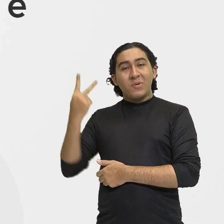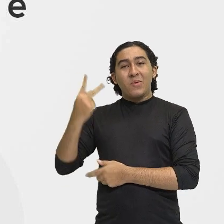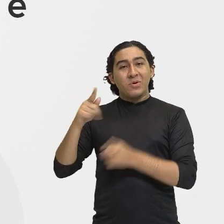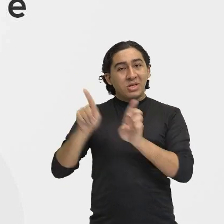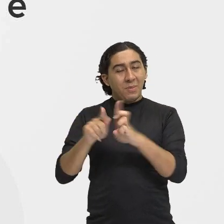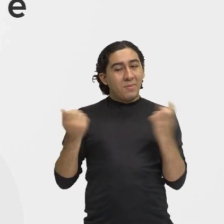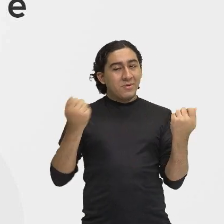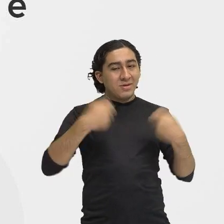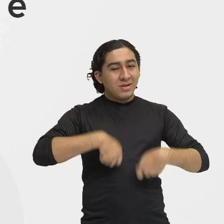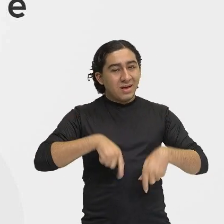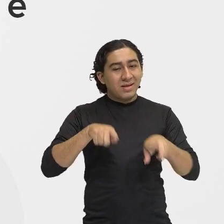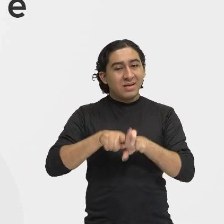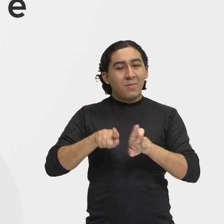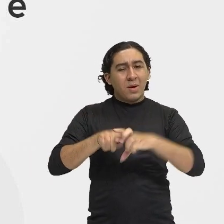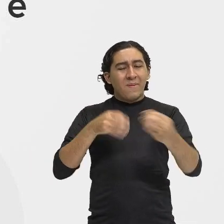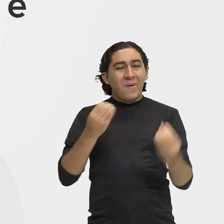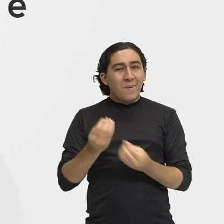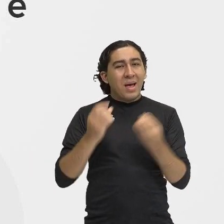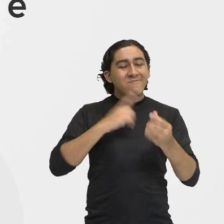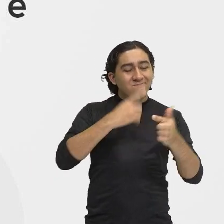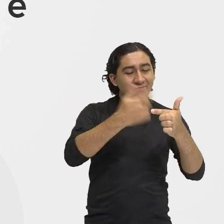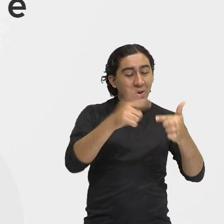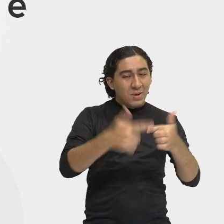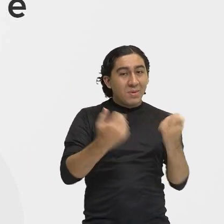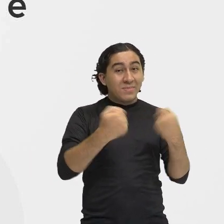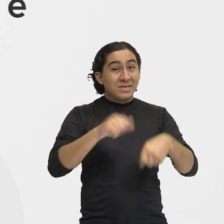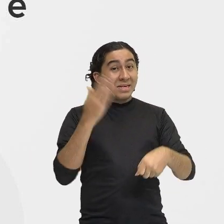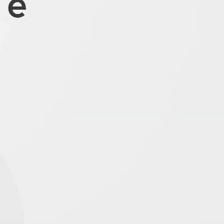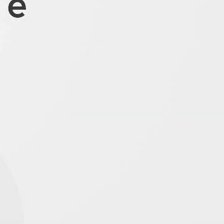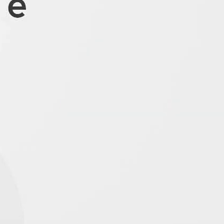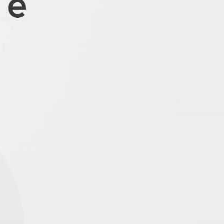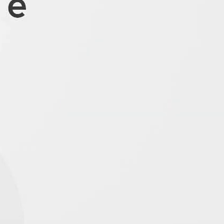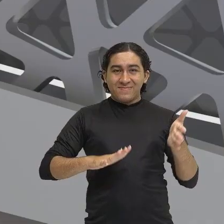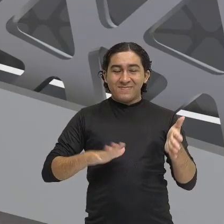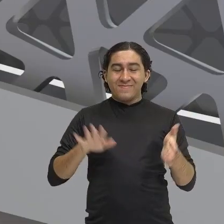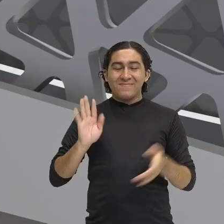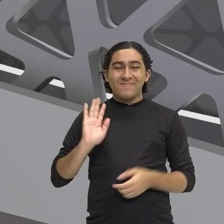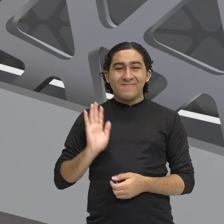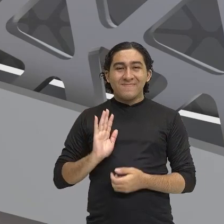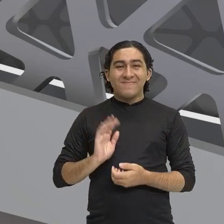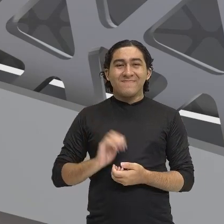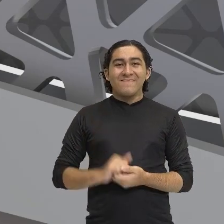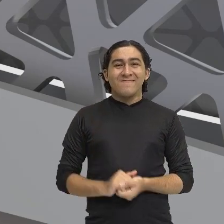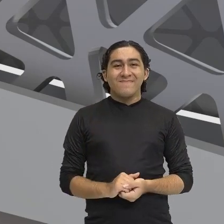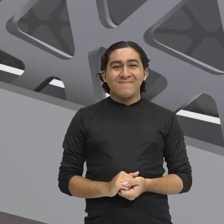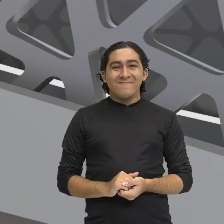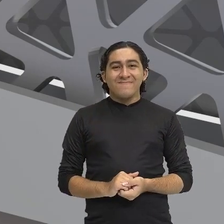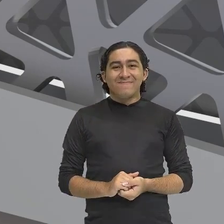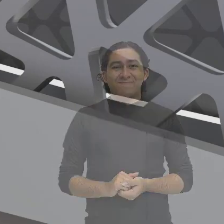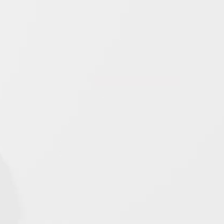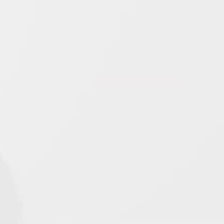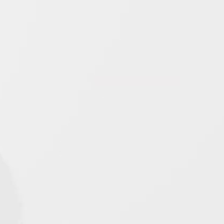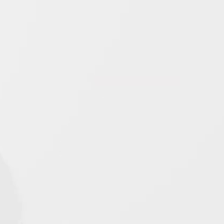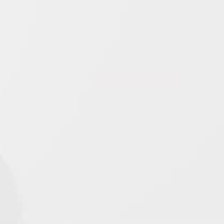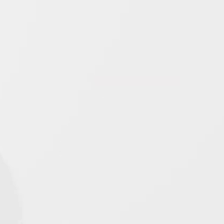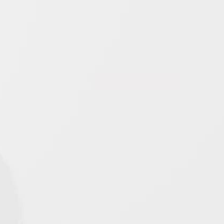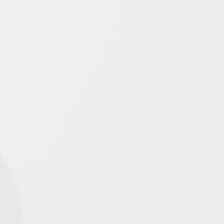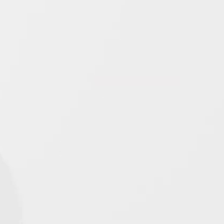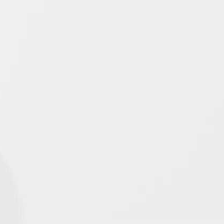valores, potencialidades e fragilidades a serem identificadas. Até daqui a pouco.